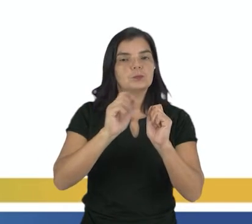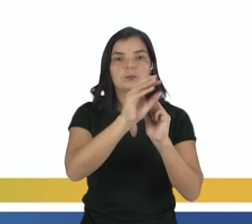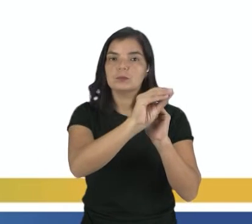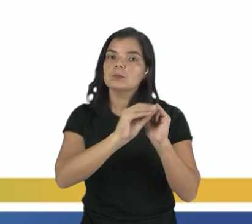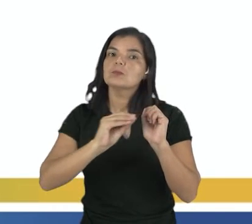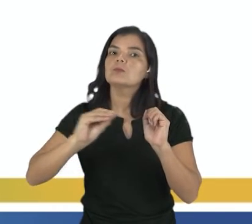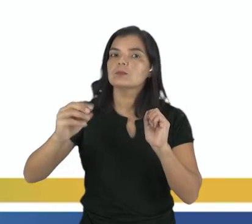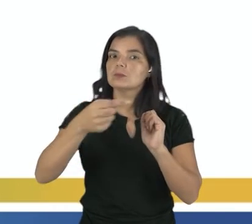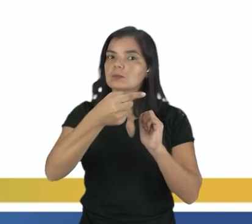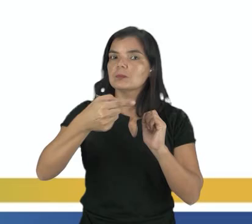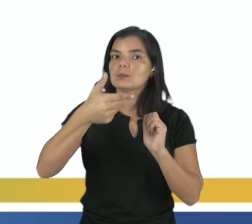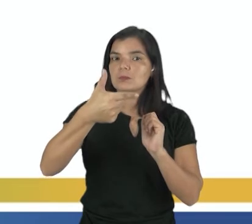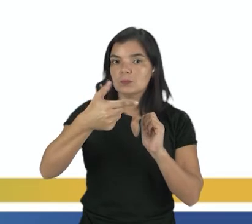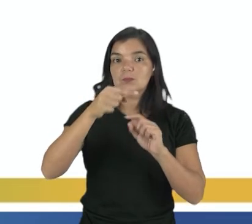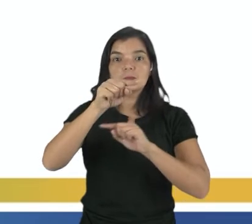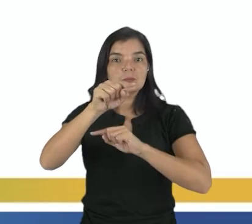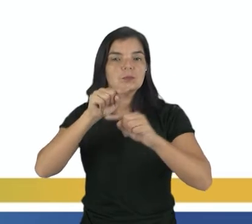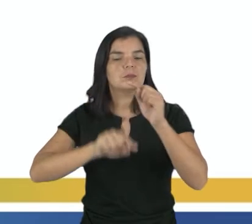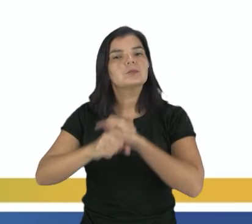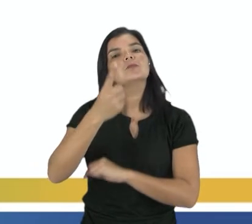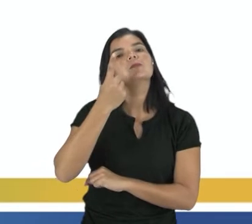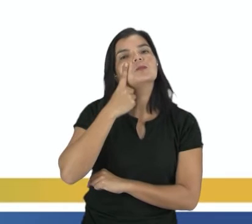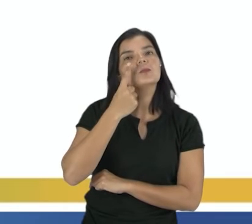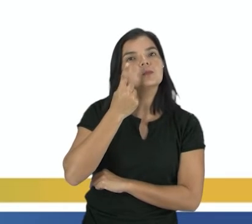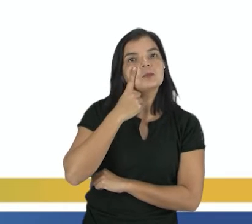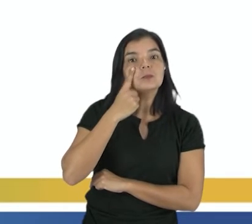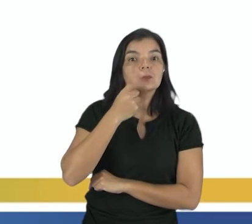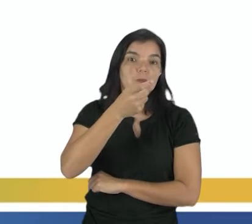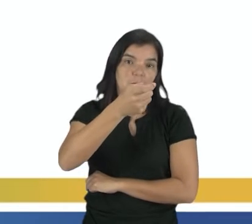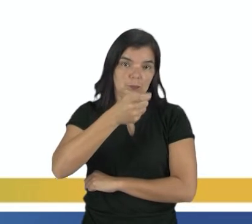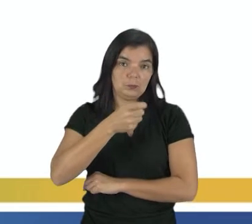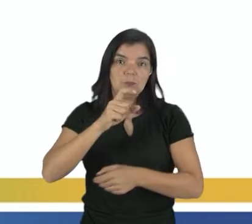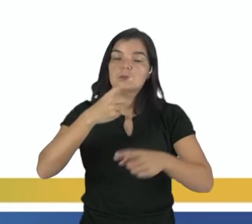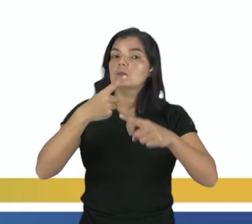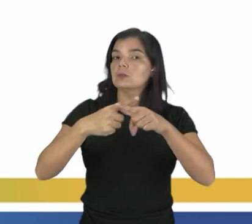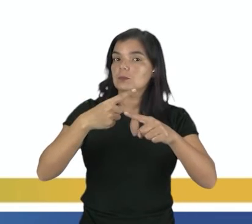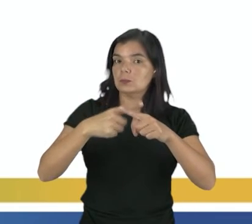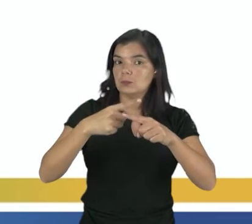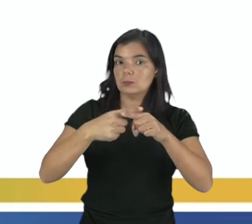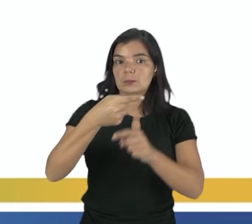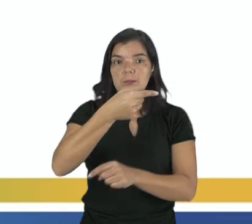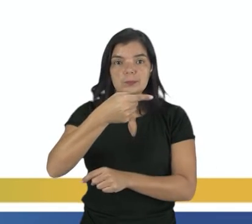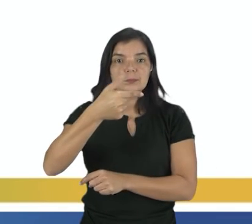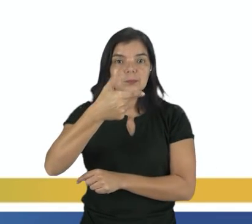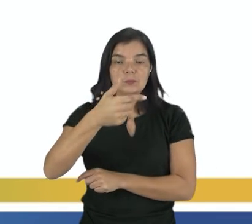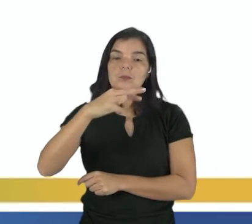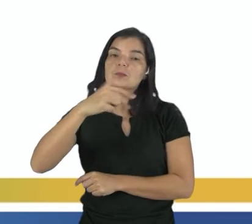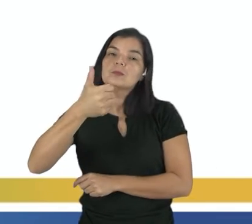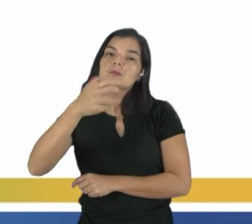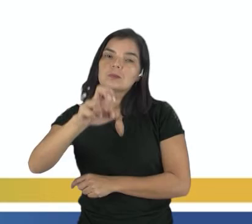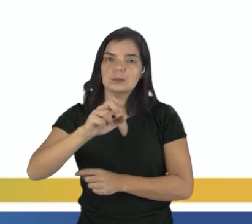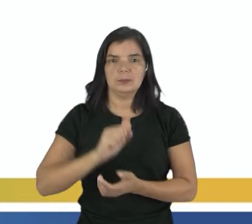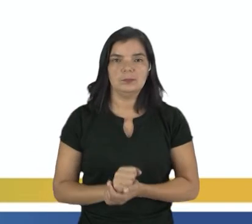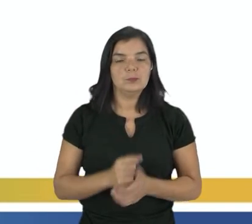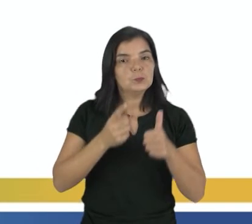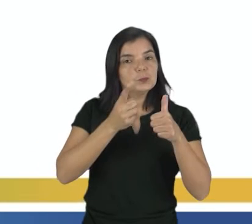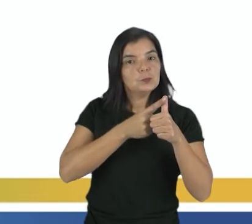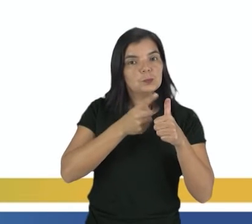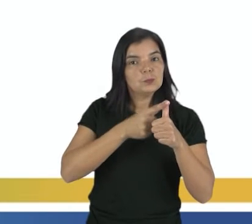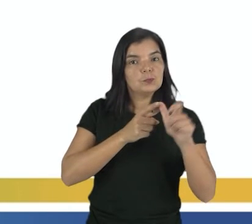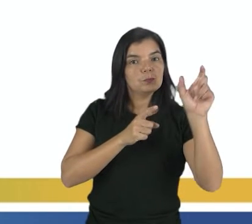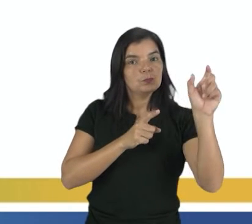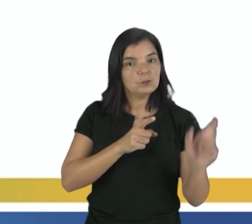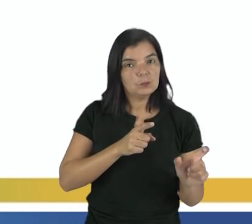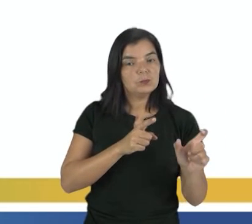passar ou menos 2 dividido repare que eu tenho o número x q x menos 2 dá 15 no primeiro